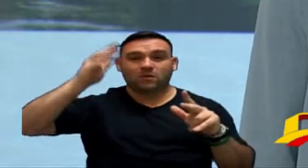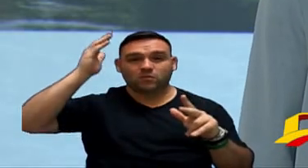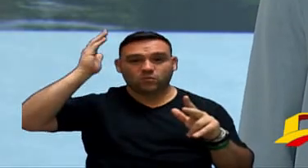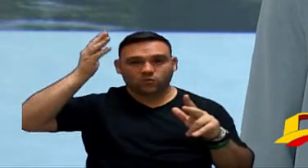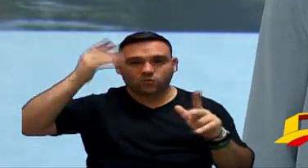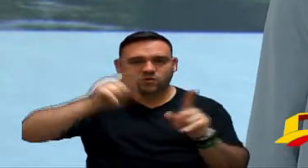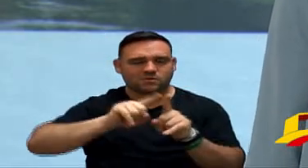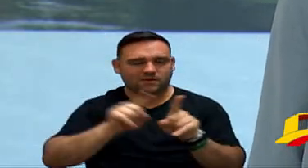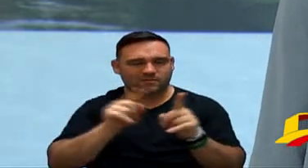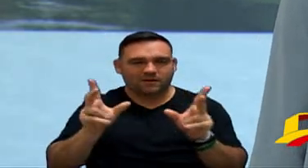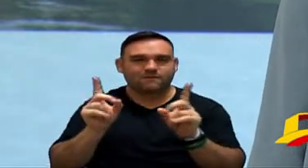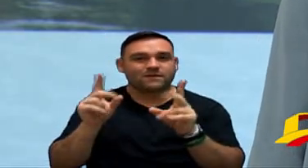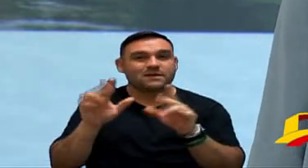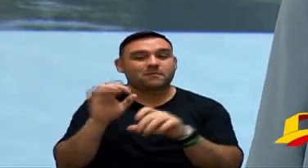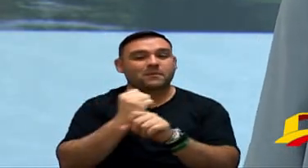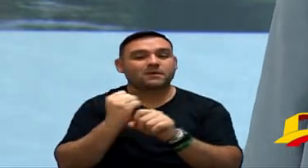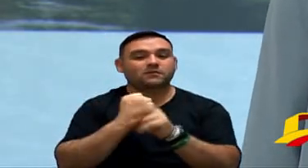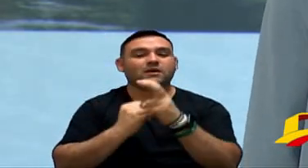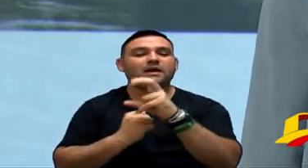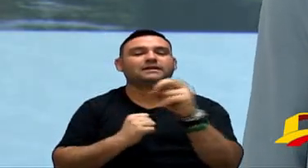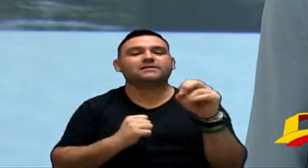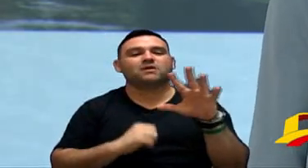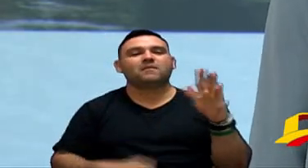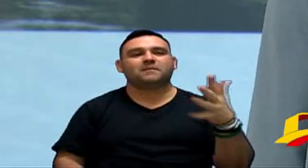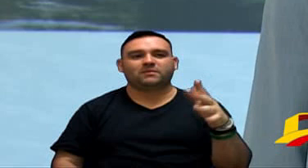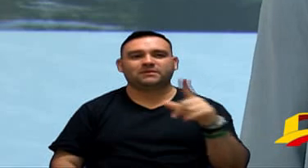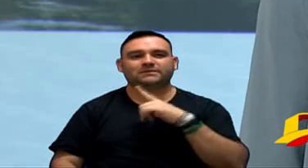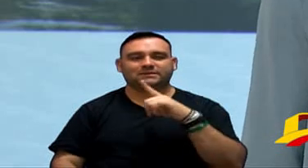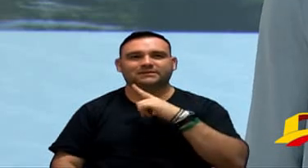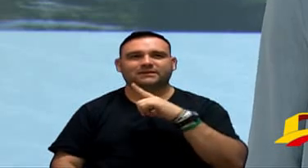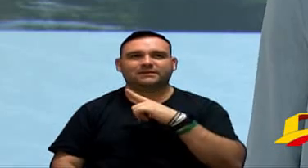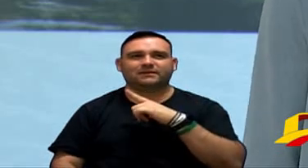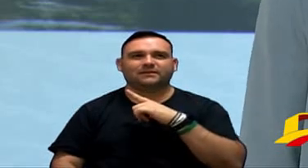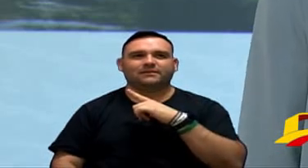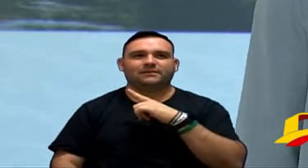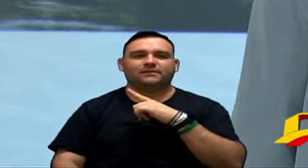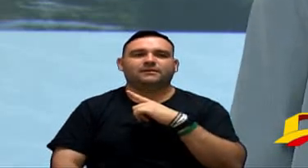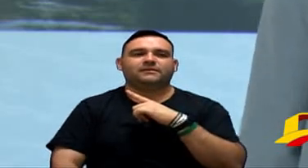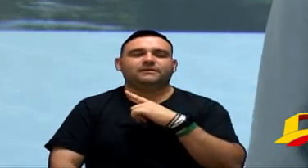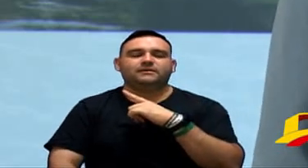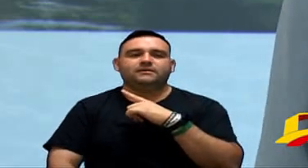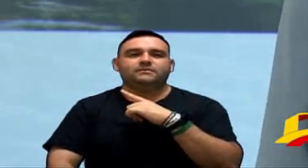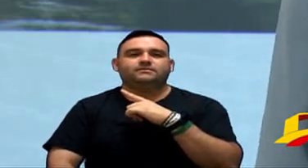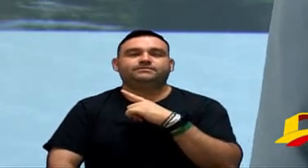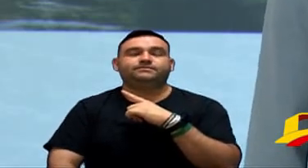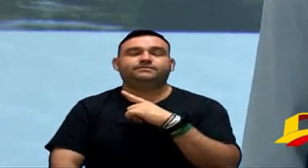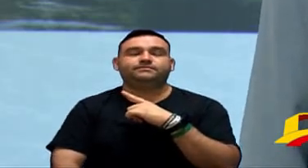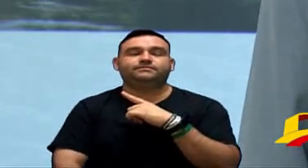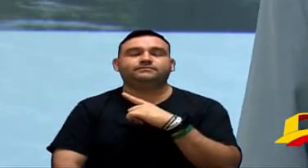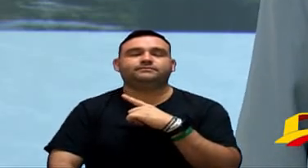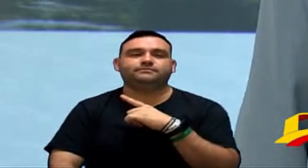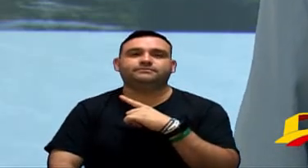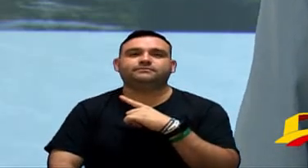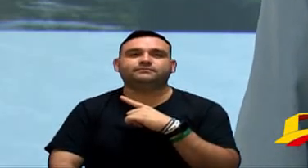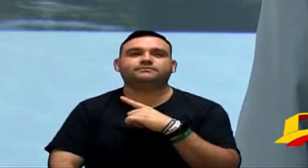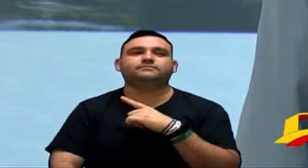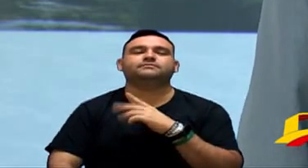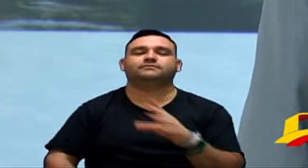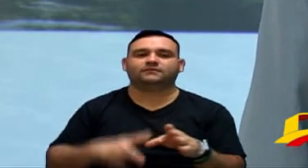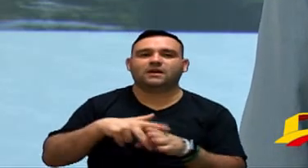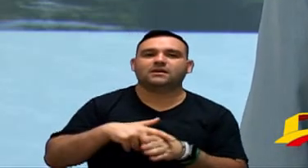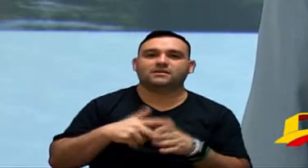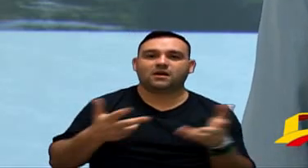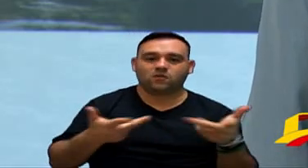200 anos aproximadamente fazendo toda essa essa esse transporte